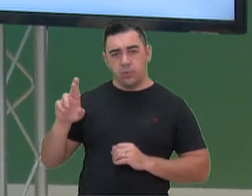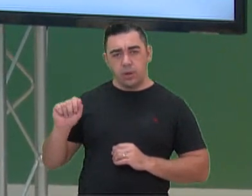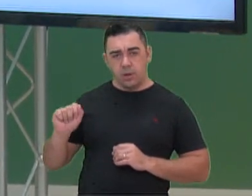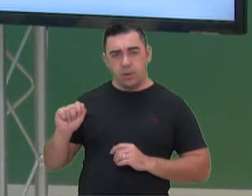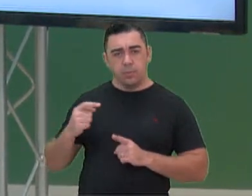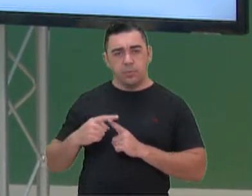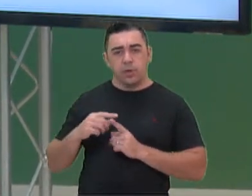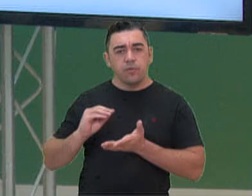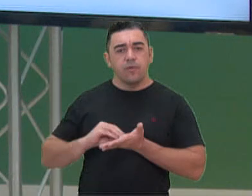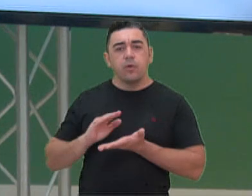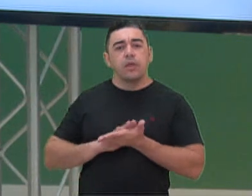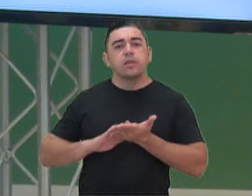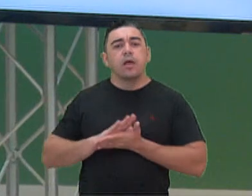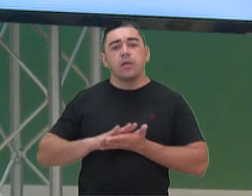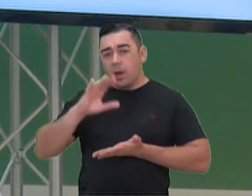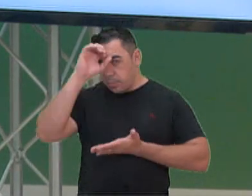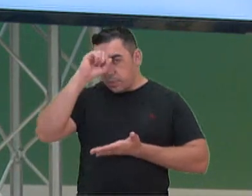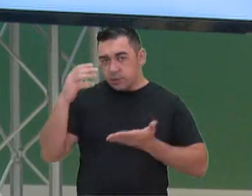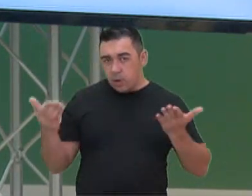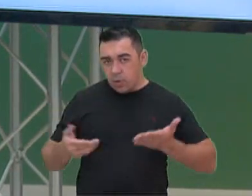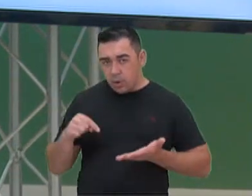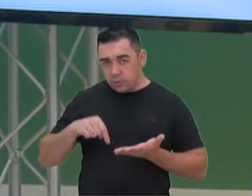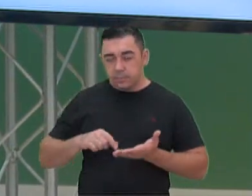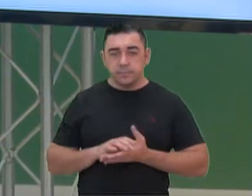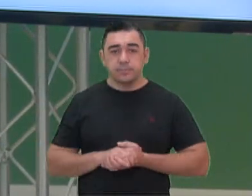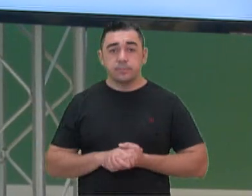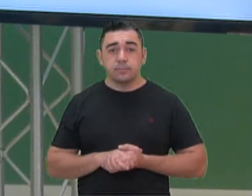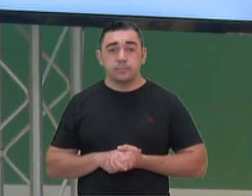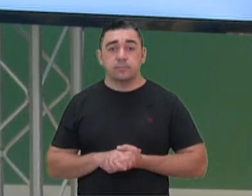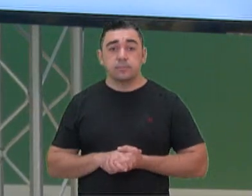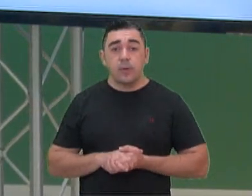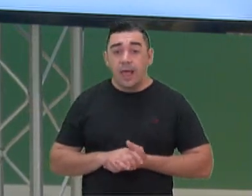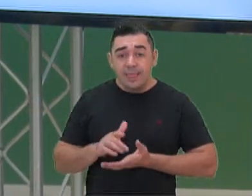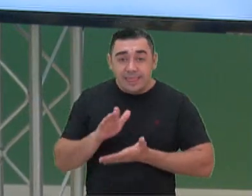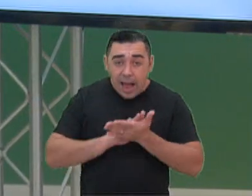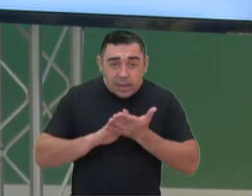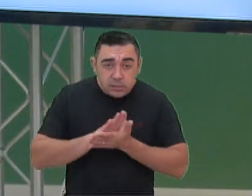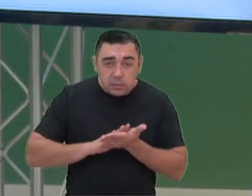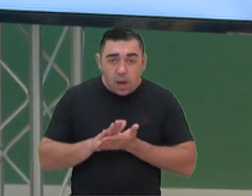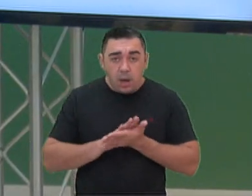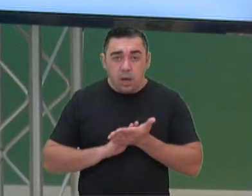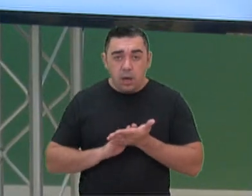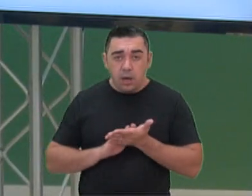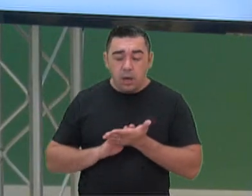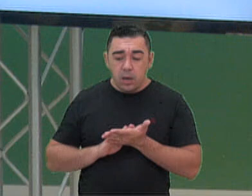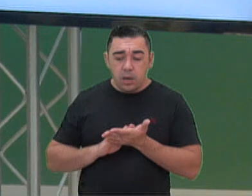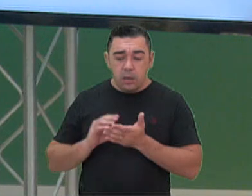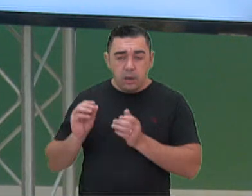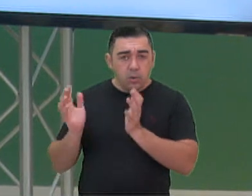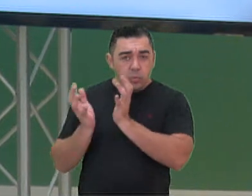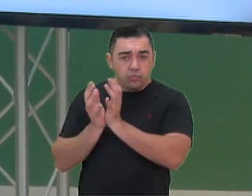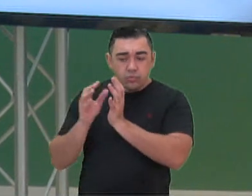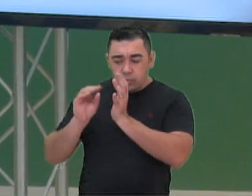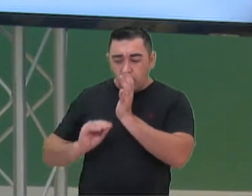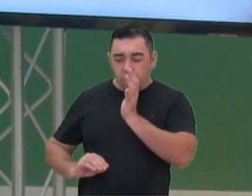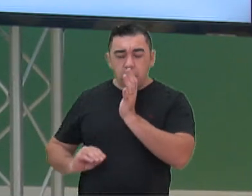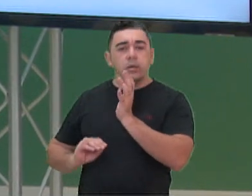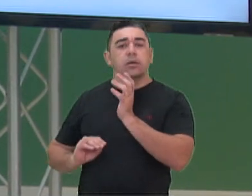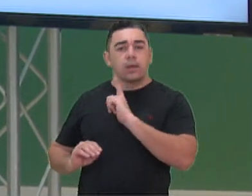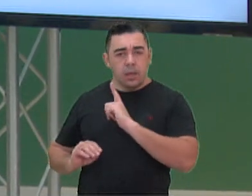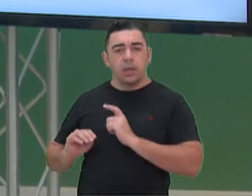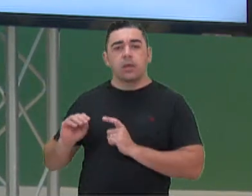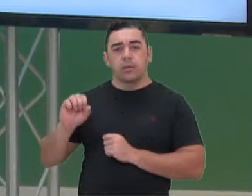hein? Aprendi agora há pouco que no estudo isso aqui, hein? Ó, quando não sobra nenhum elemento no conjunto, segundo conjunto, ela é